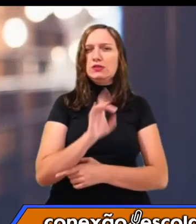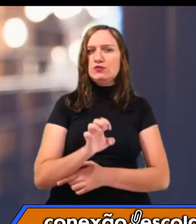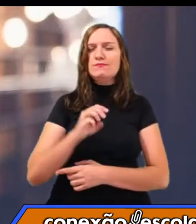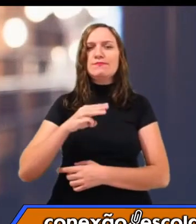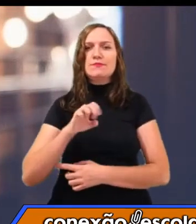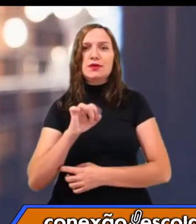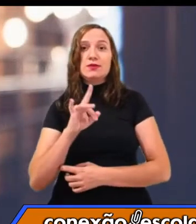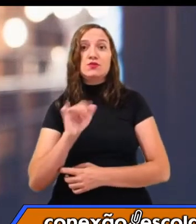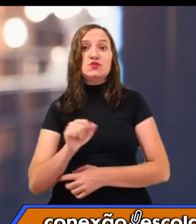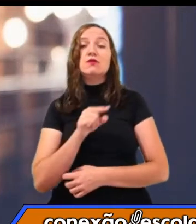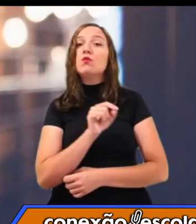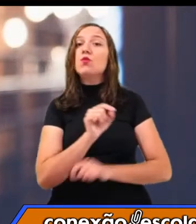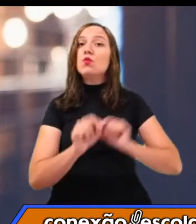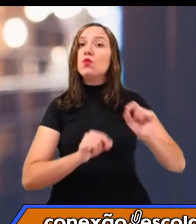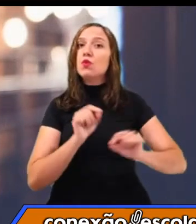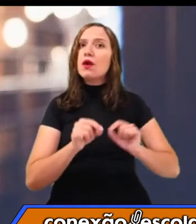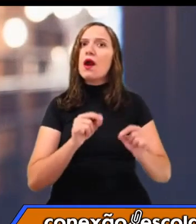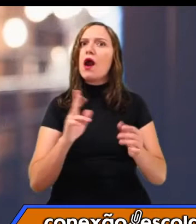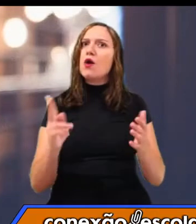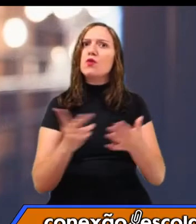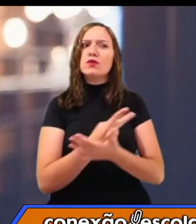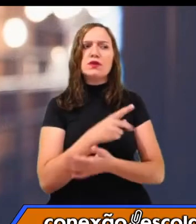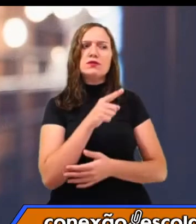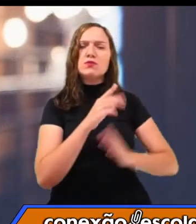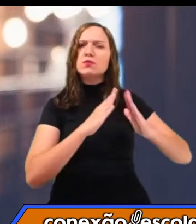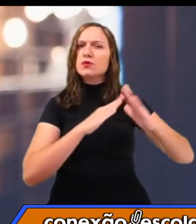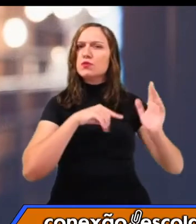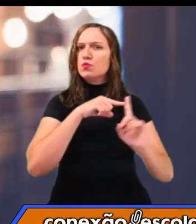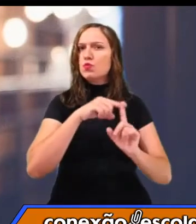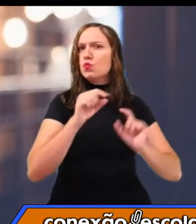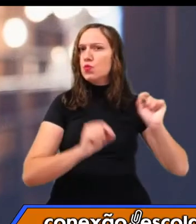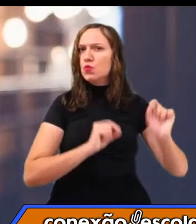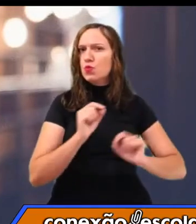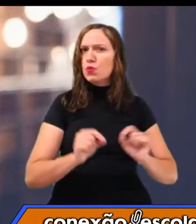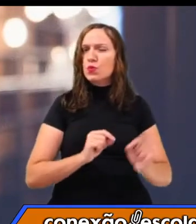situação, começou a se desenvolver uma situação dentro da igreja que era a seguinte: